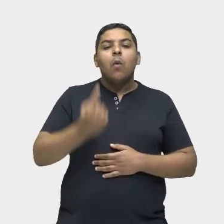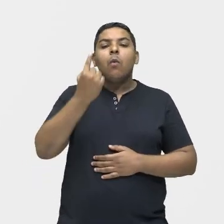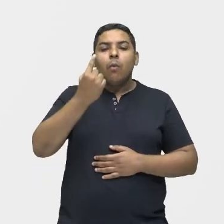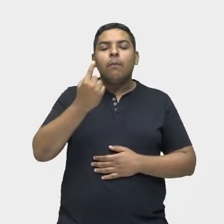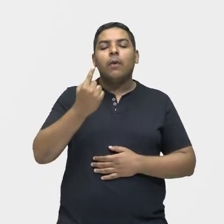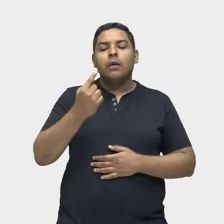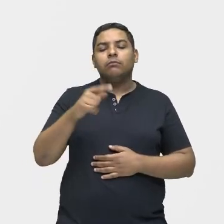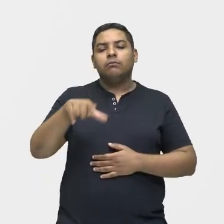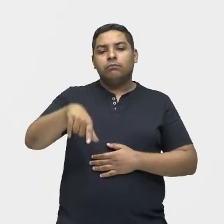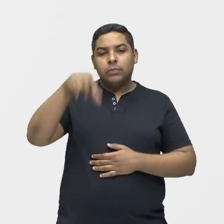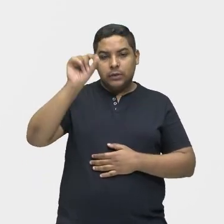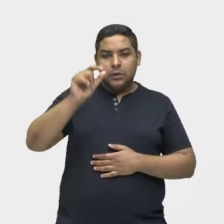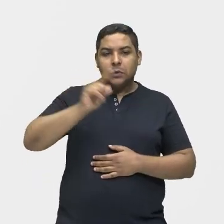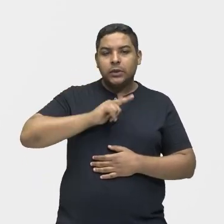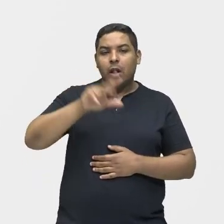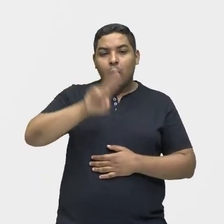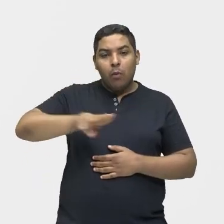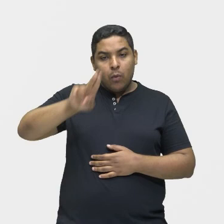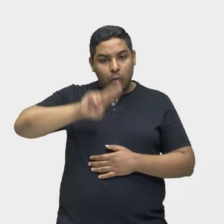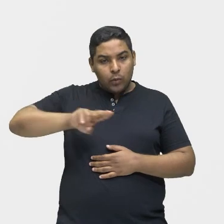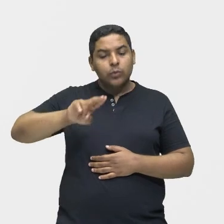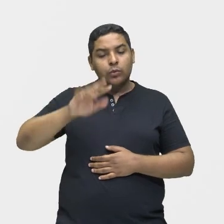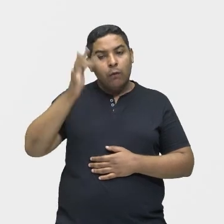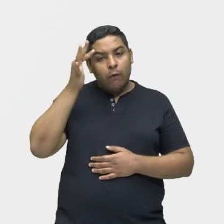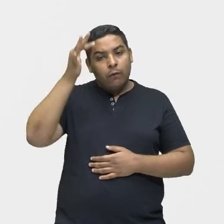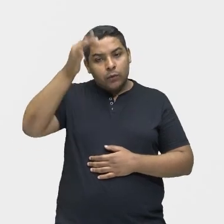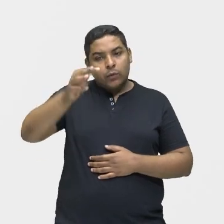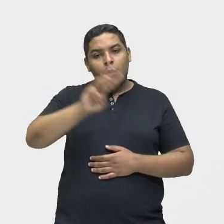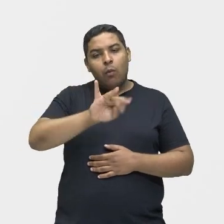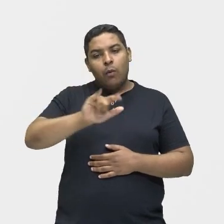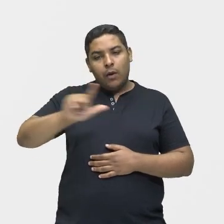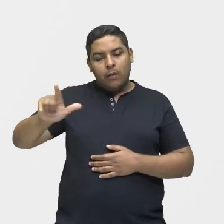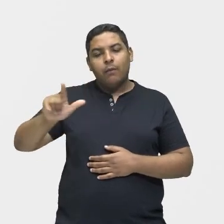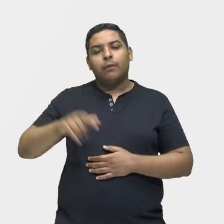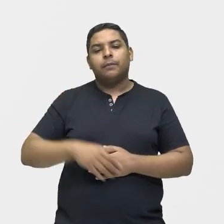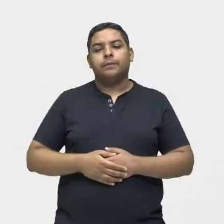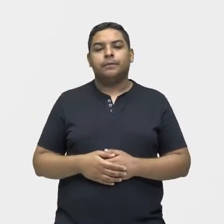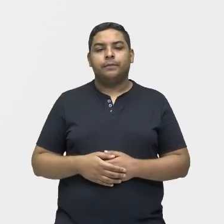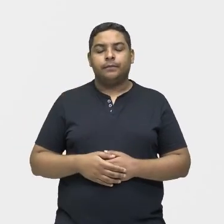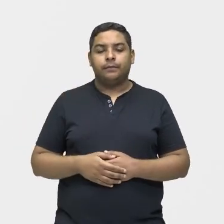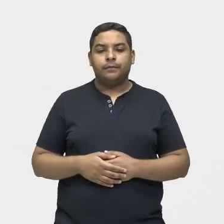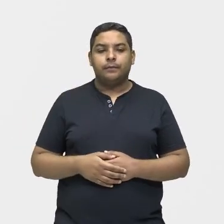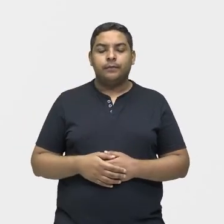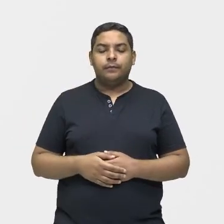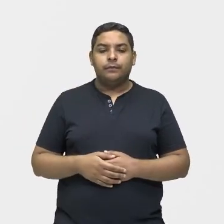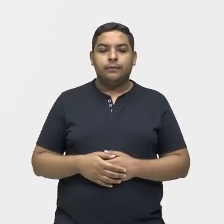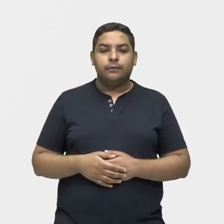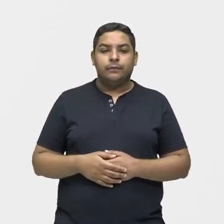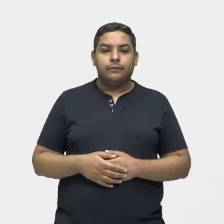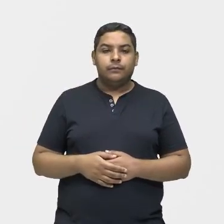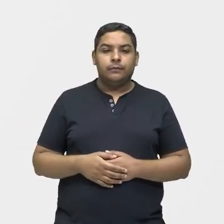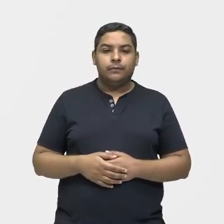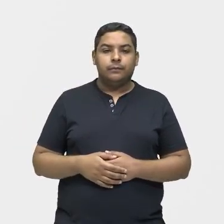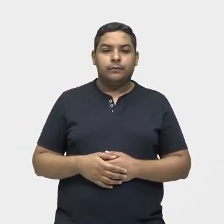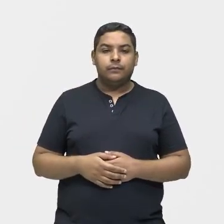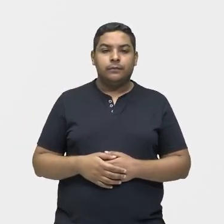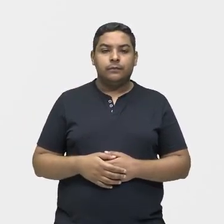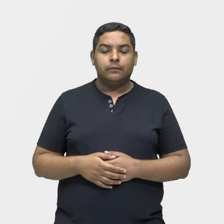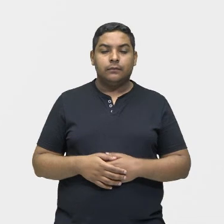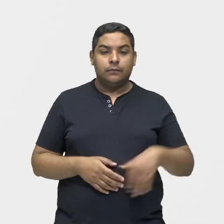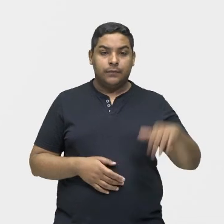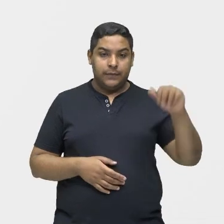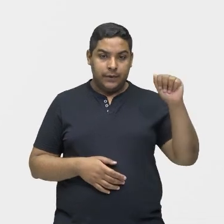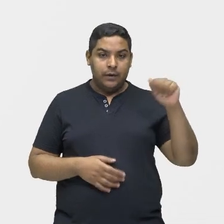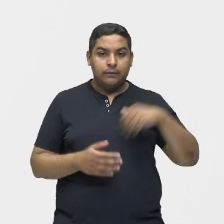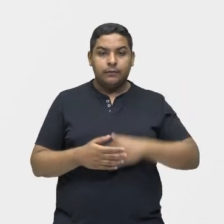usos da expressão de futuro com will é... Então aqui vocês vão por eliminação, né, gente? Nós temos então na letra